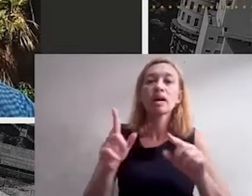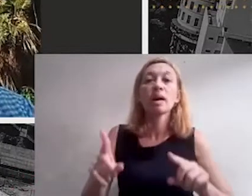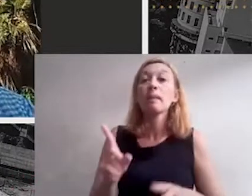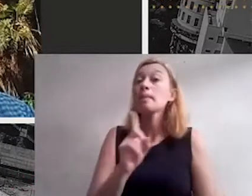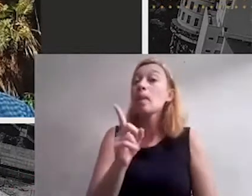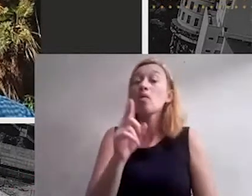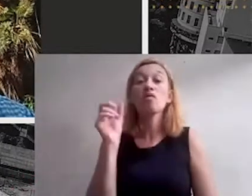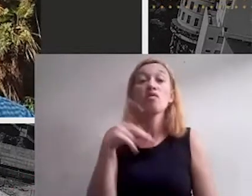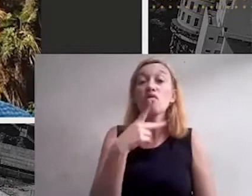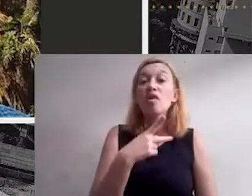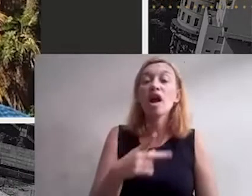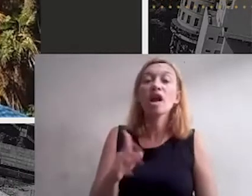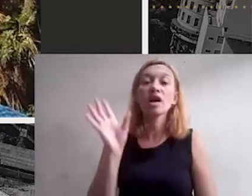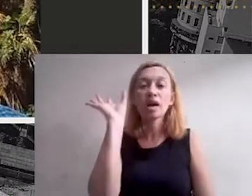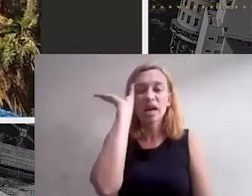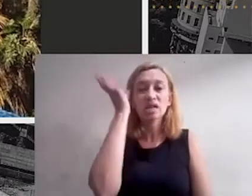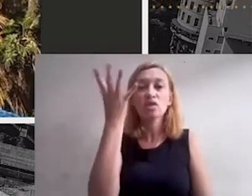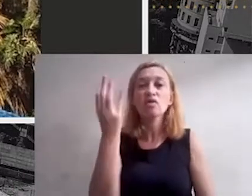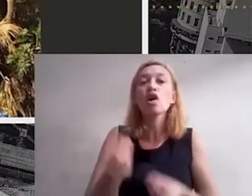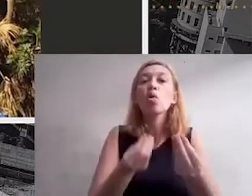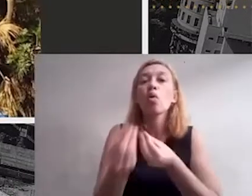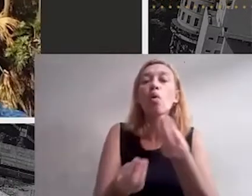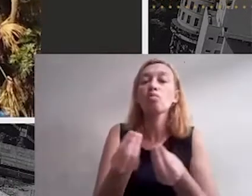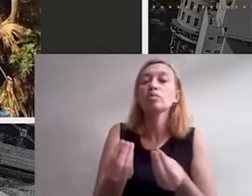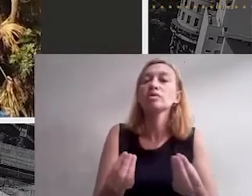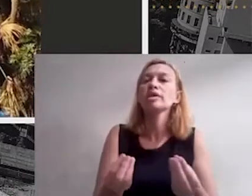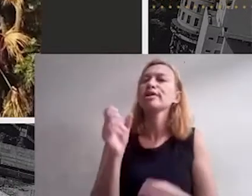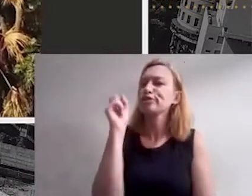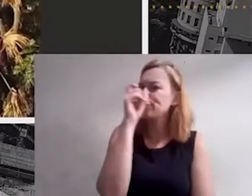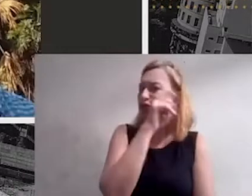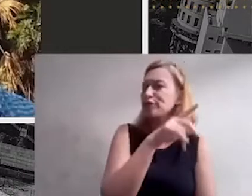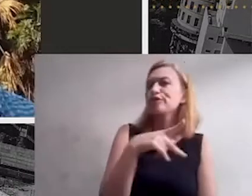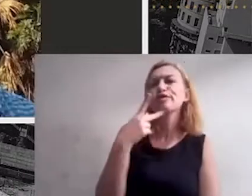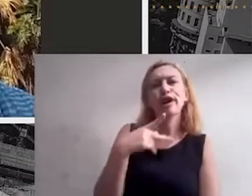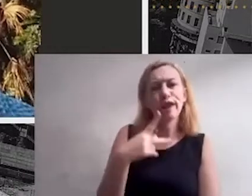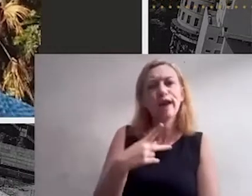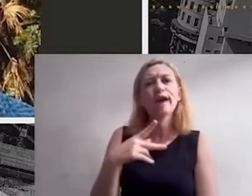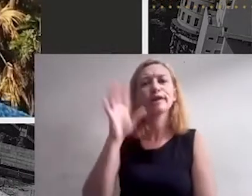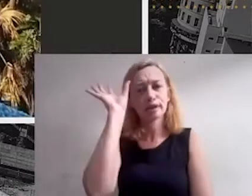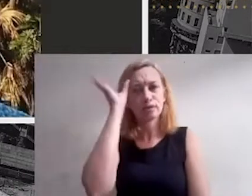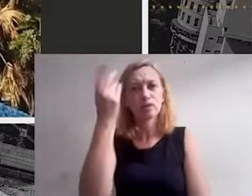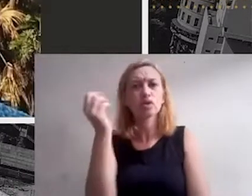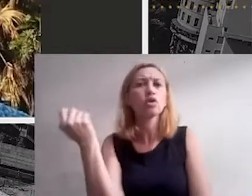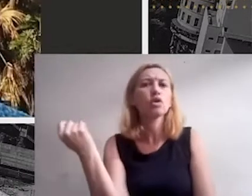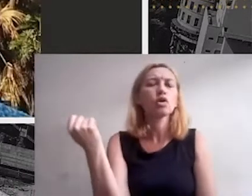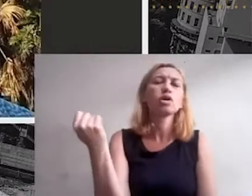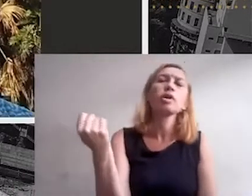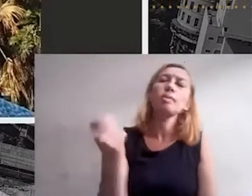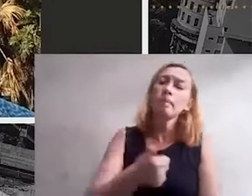de soluções, porque soluções são mais difíceis, né? É muito mais fácil criticar do que alavancar uma solução nova.